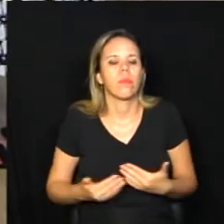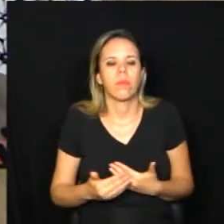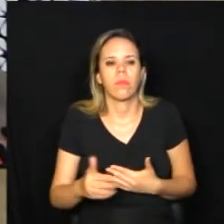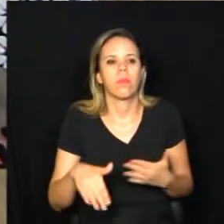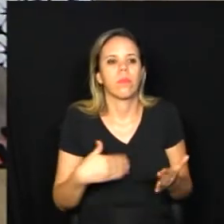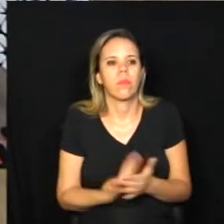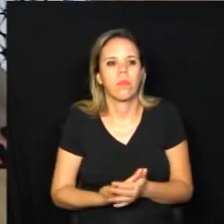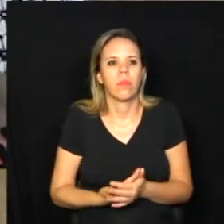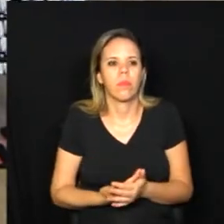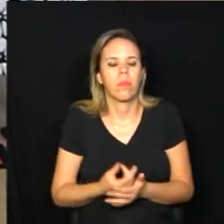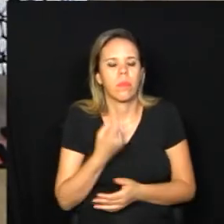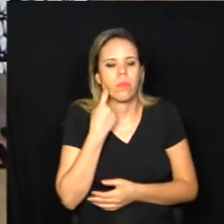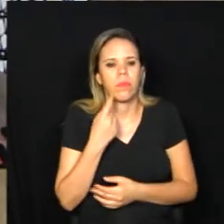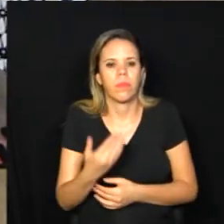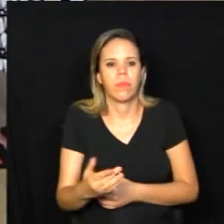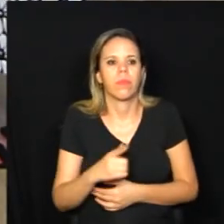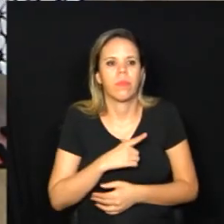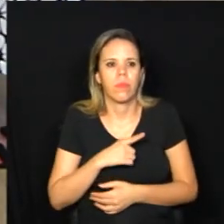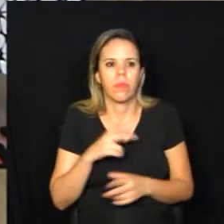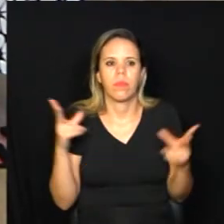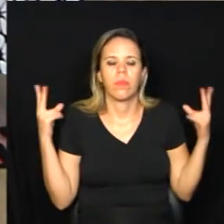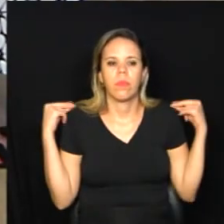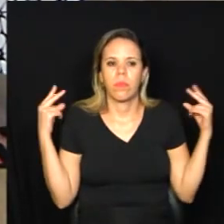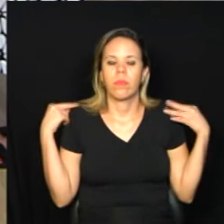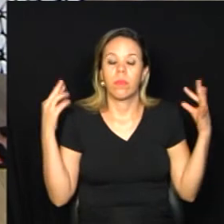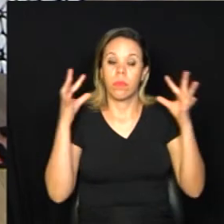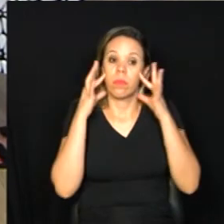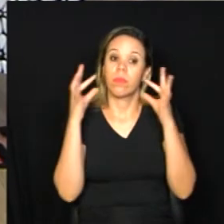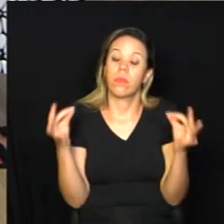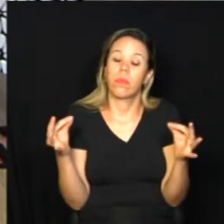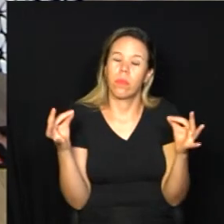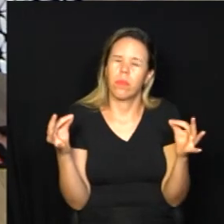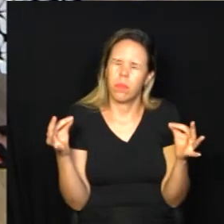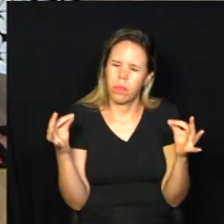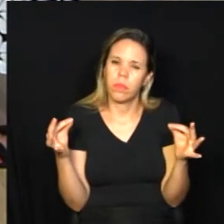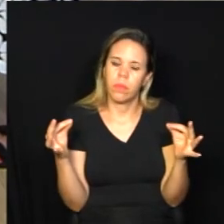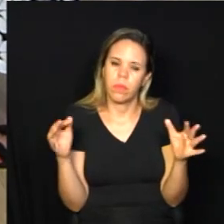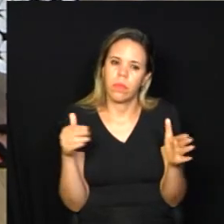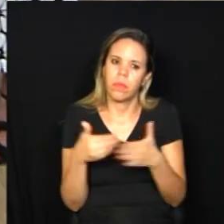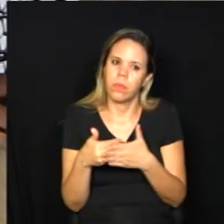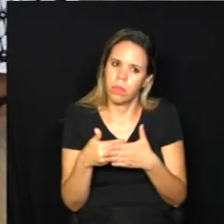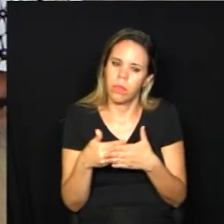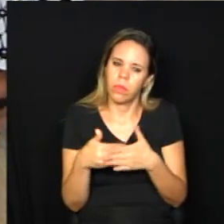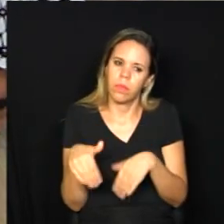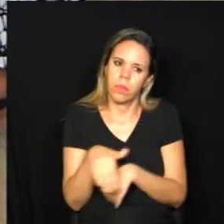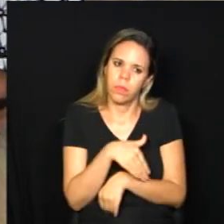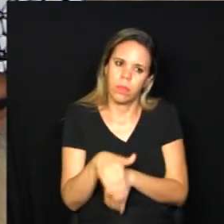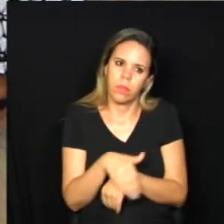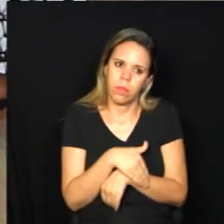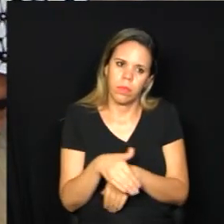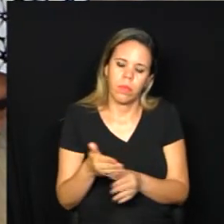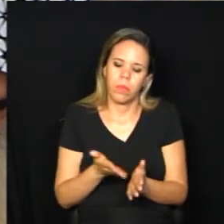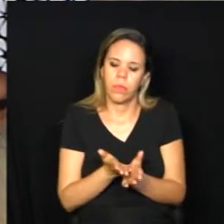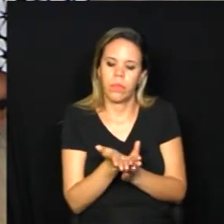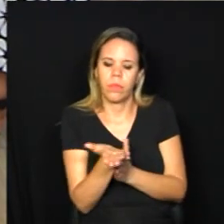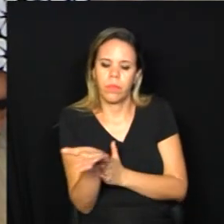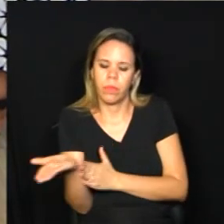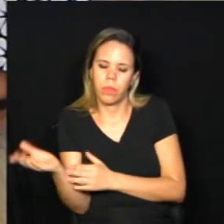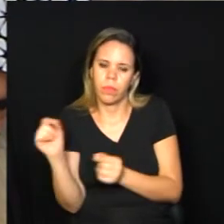até a próxima sexta-feira, motorista, fique atento, então, com estes bloqueios e com os desvios que